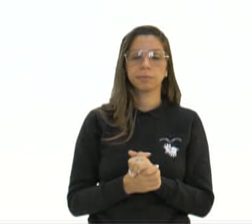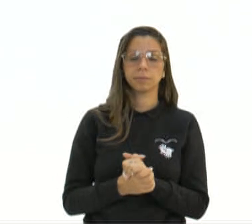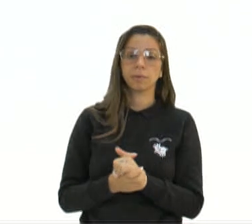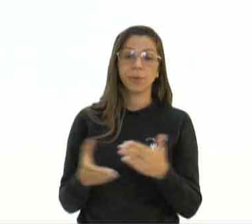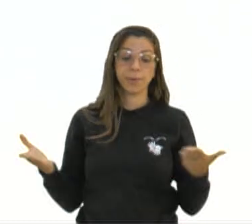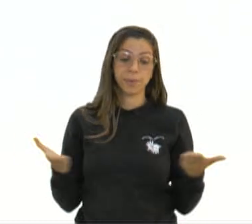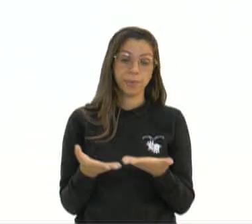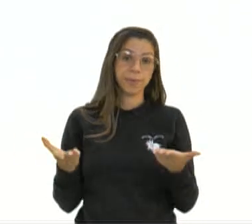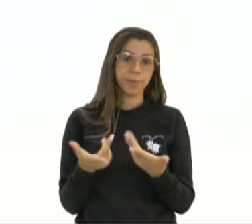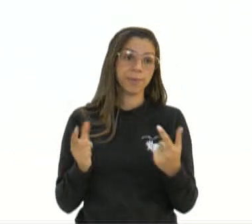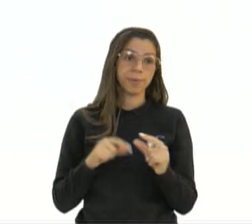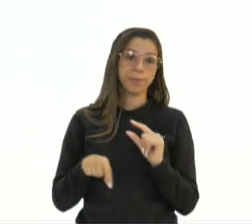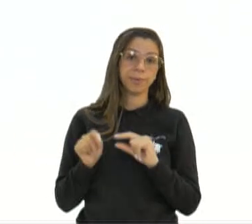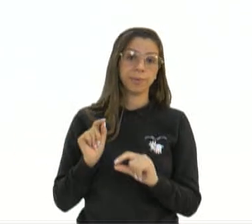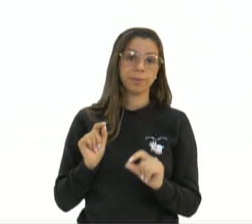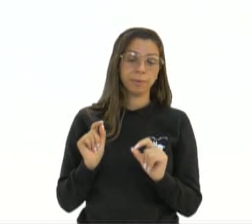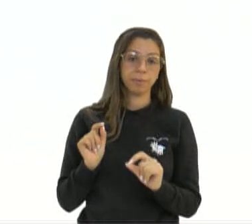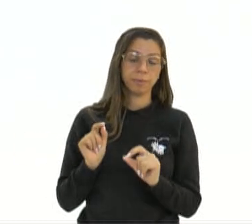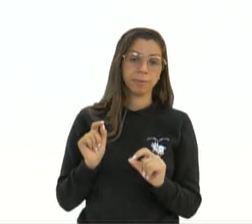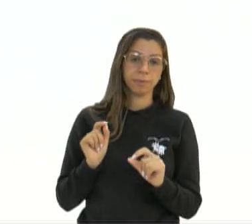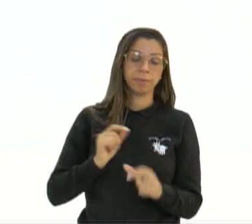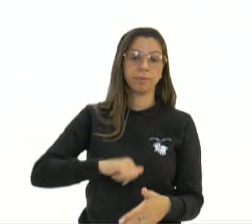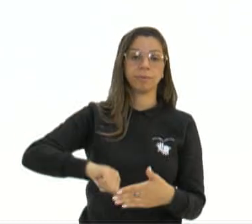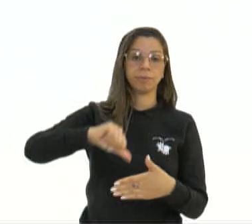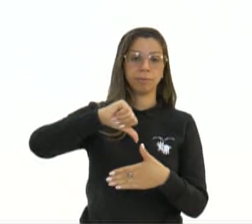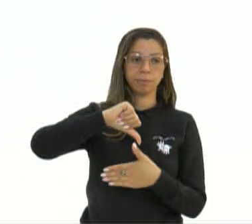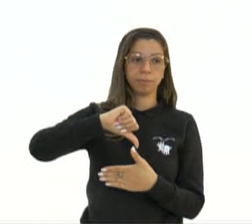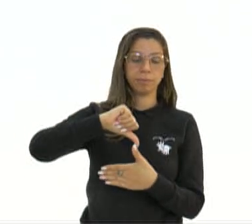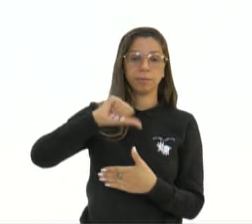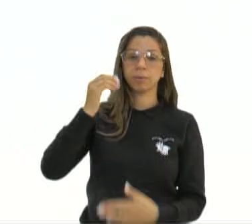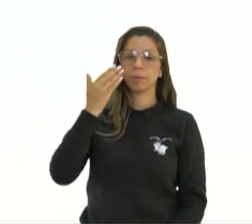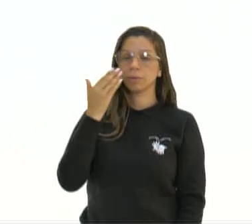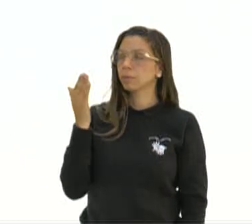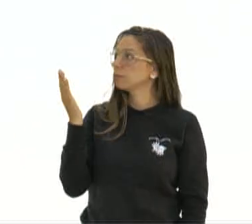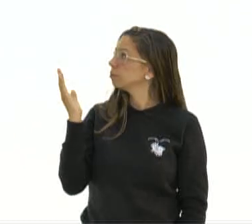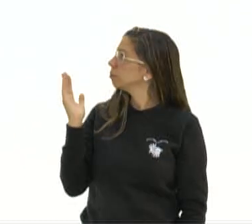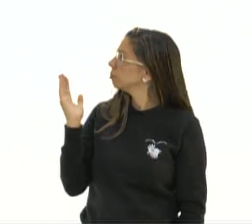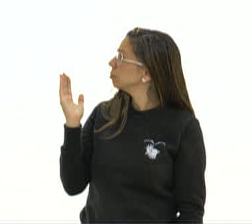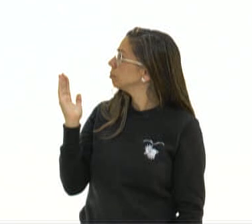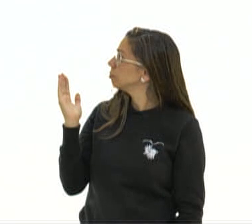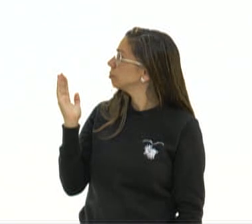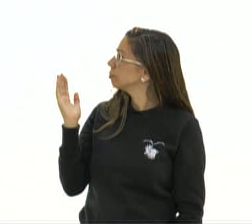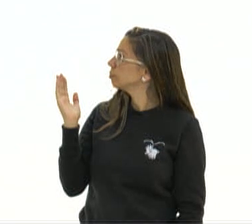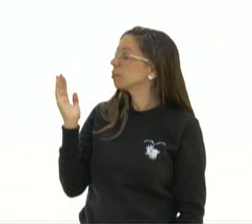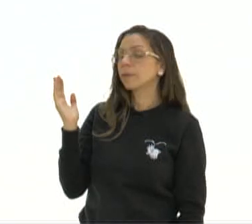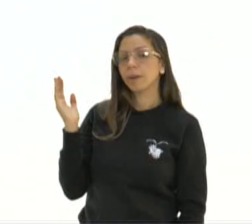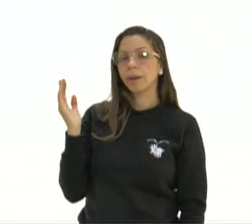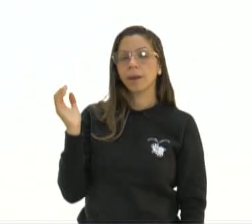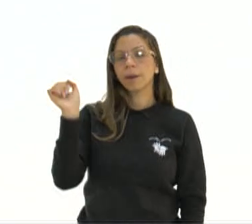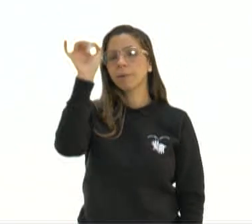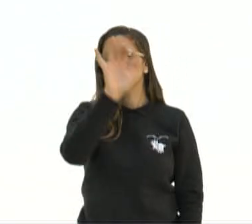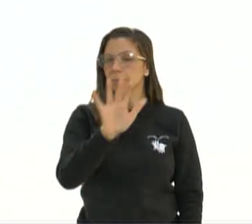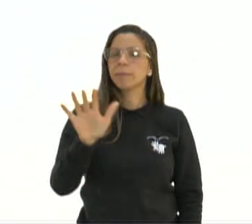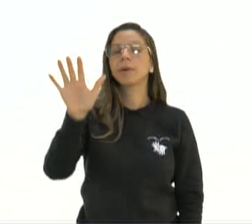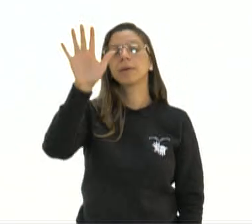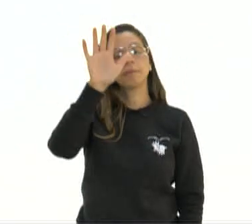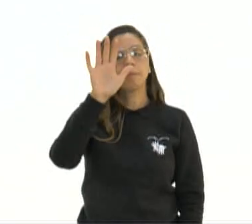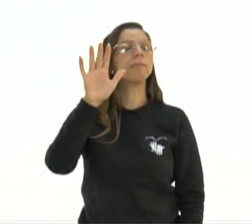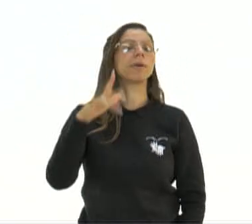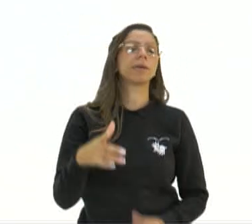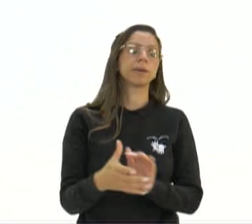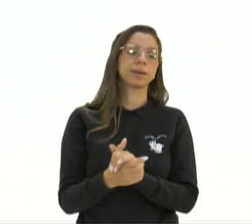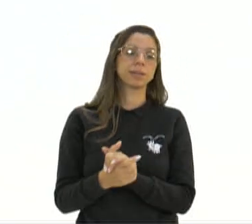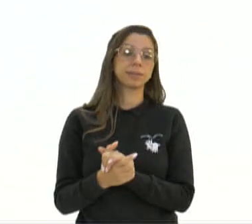Hoje vamos ao América do Sul, aqui uma imagem mais romantizada sempre, da chegada